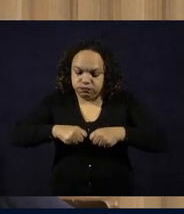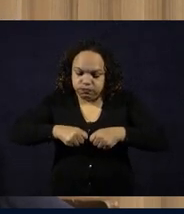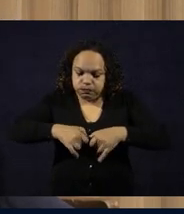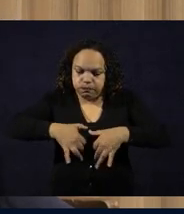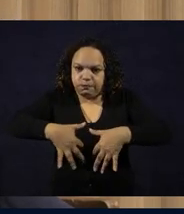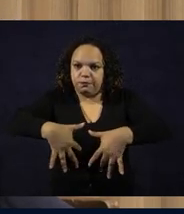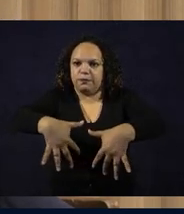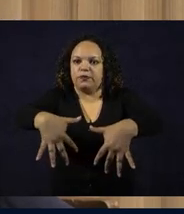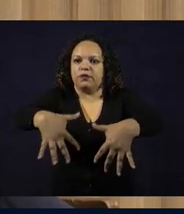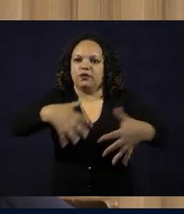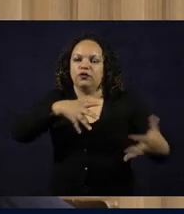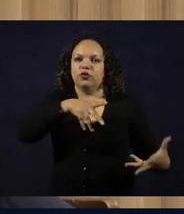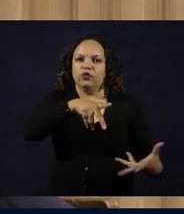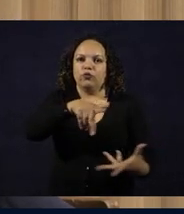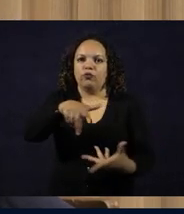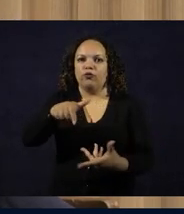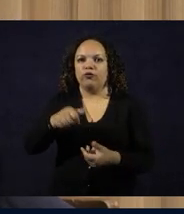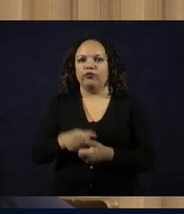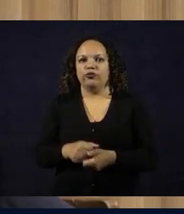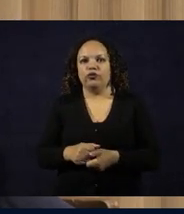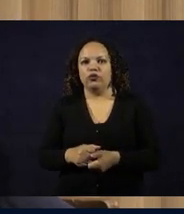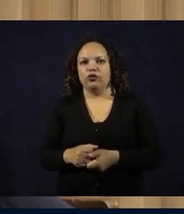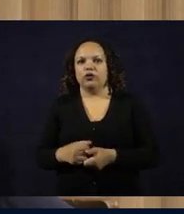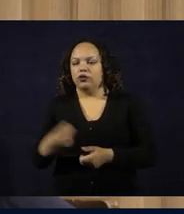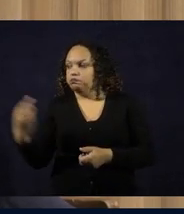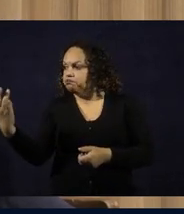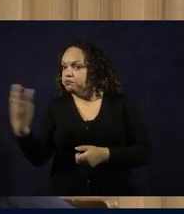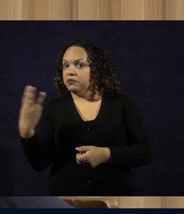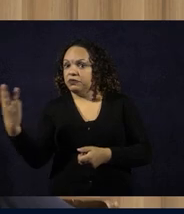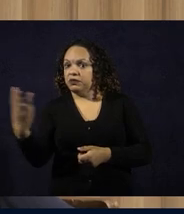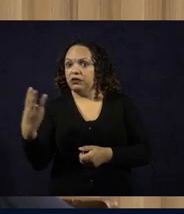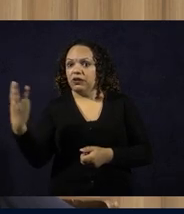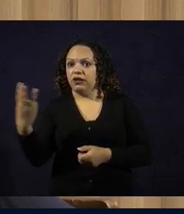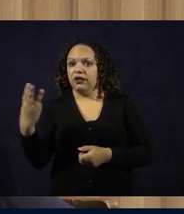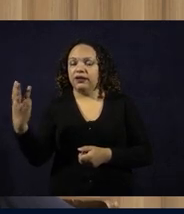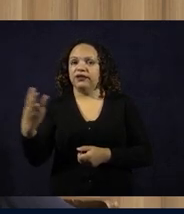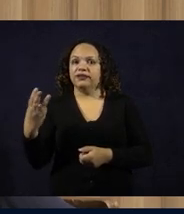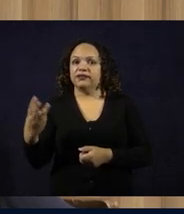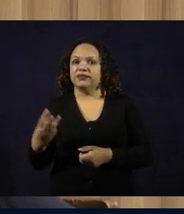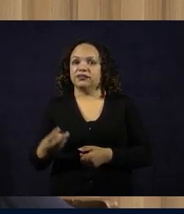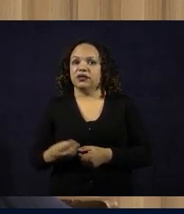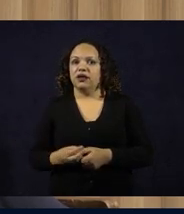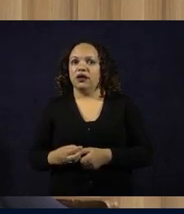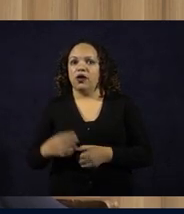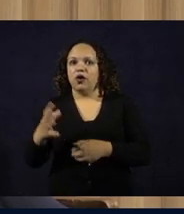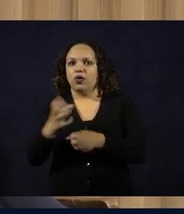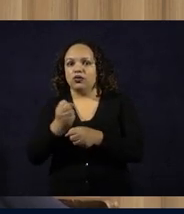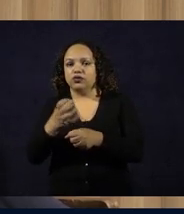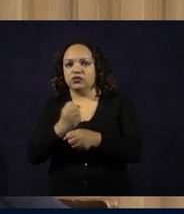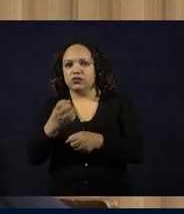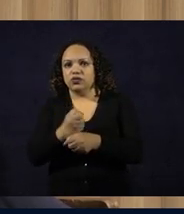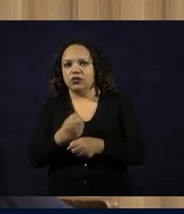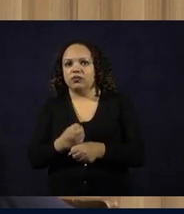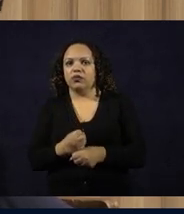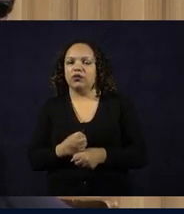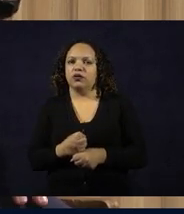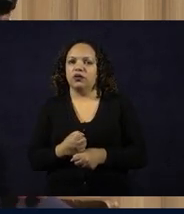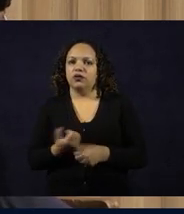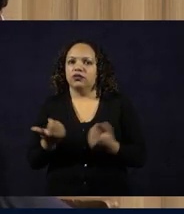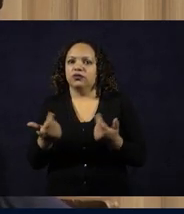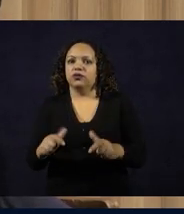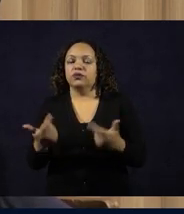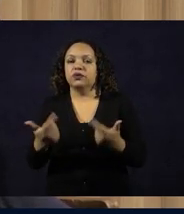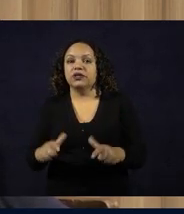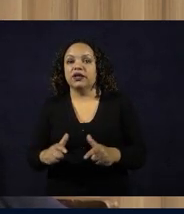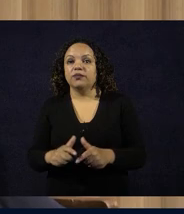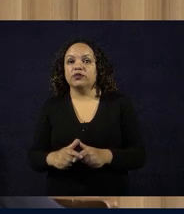inteiro o Leonardo falou só uma vocês três mas toma nós três ou você somos 10 maiores produtores brasileiros nós não